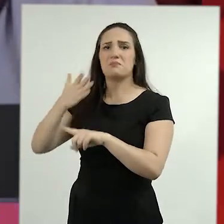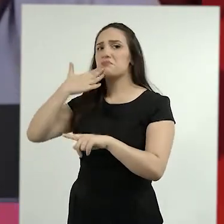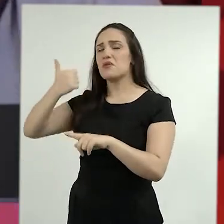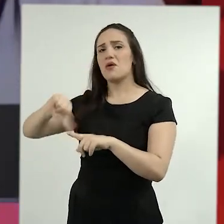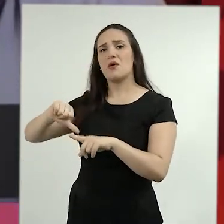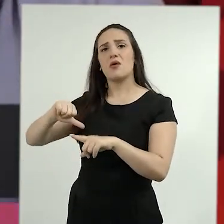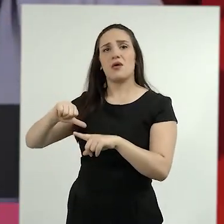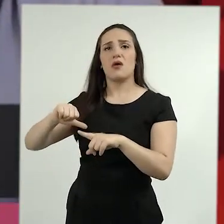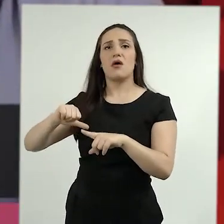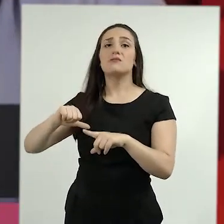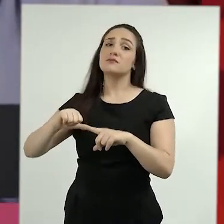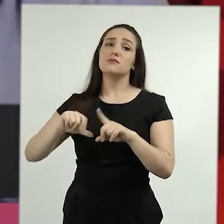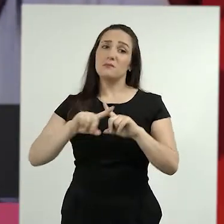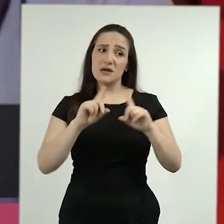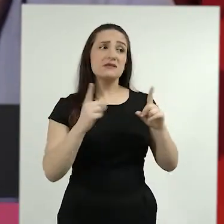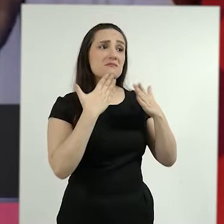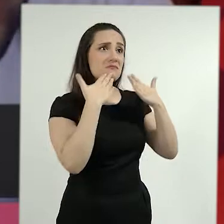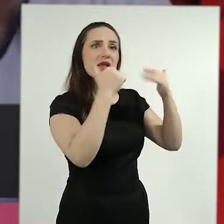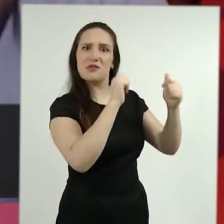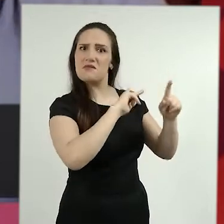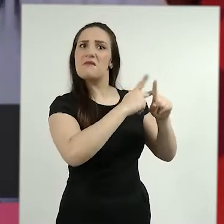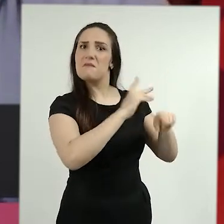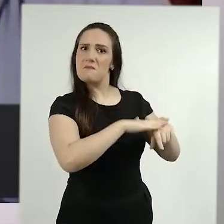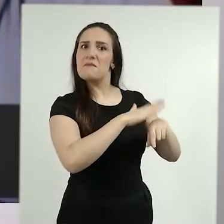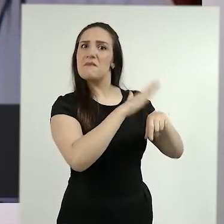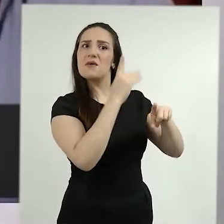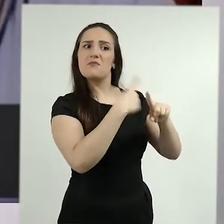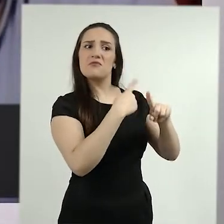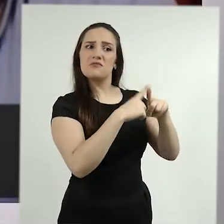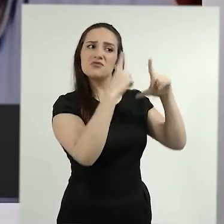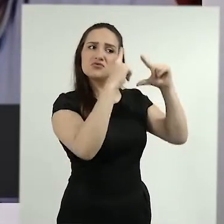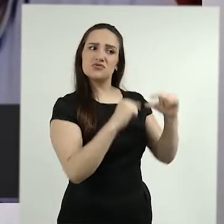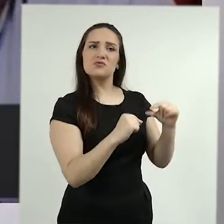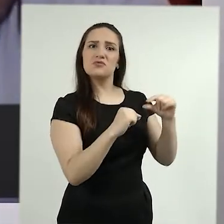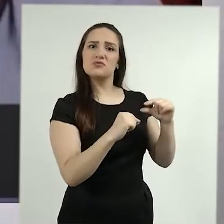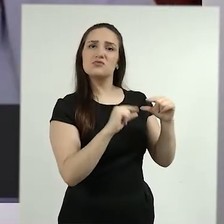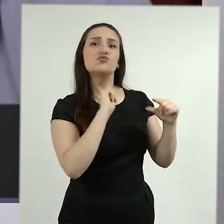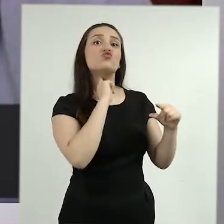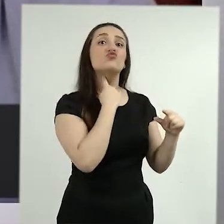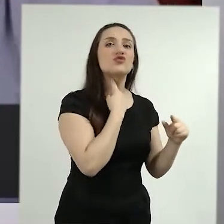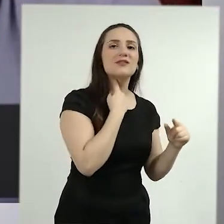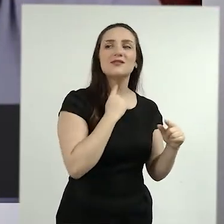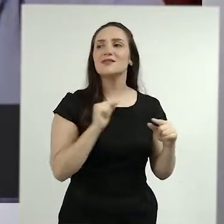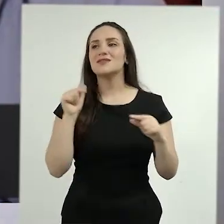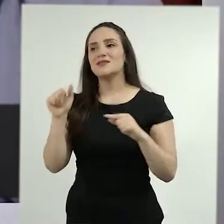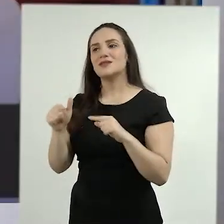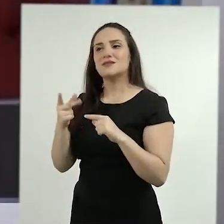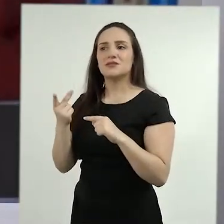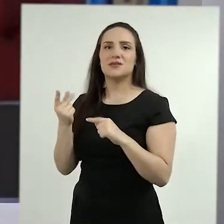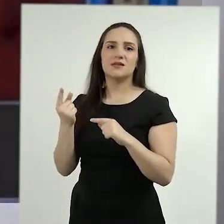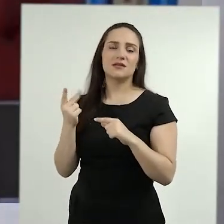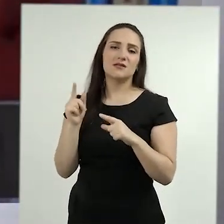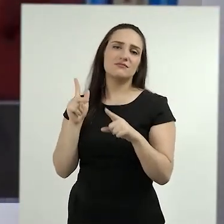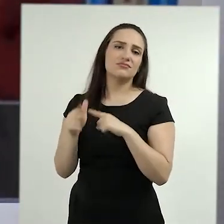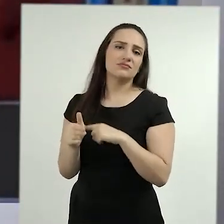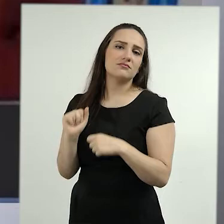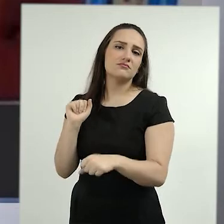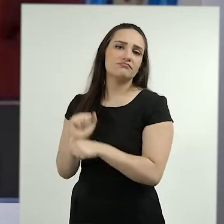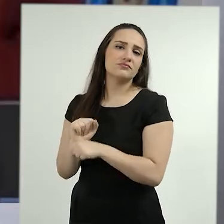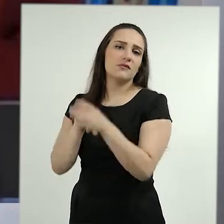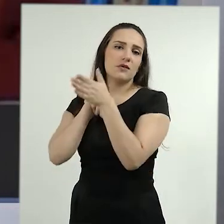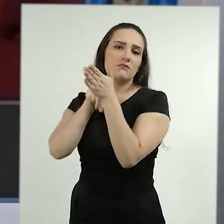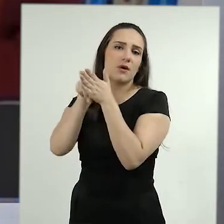por conta da diminuição das atividades e para o lado do financiamento, e que acabou cortando